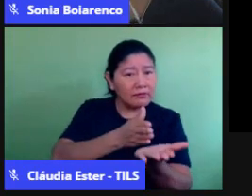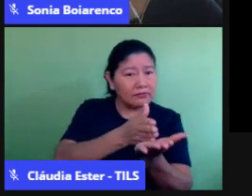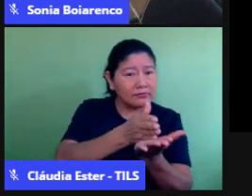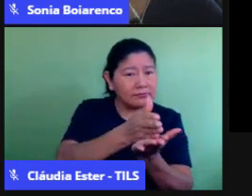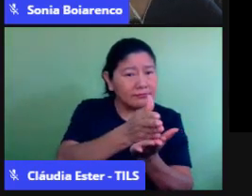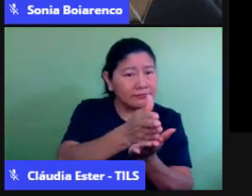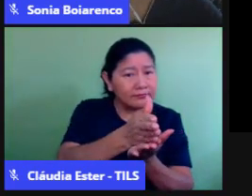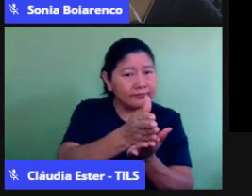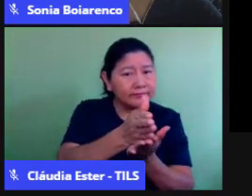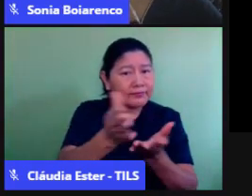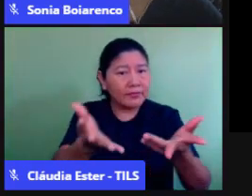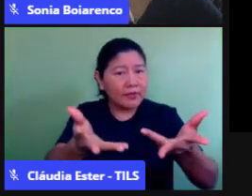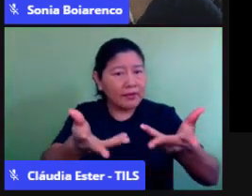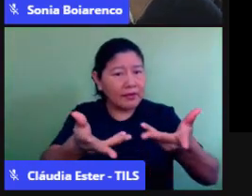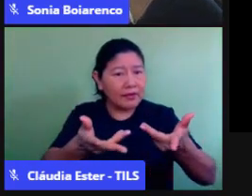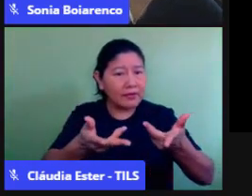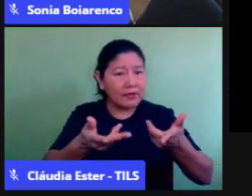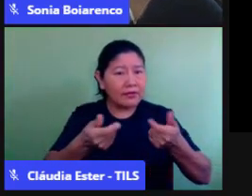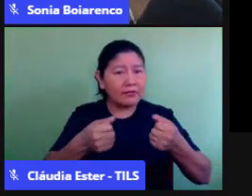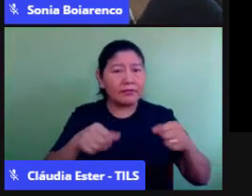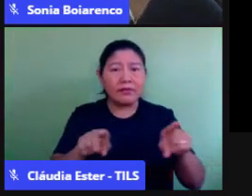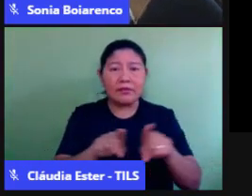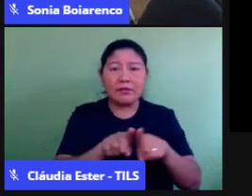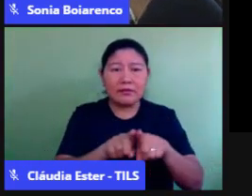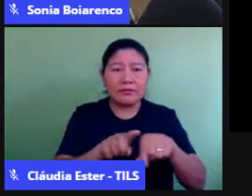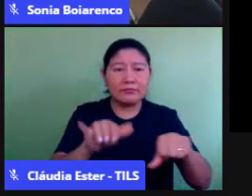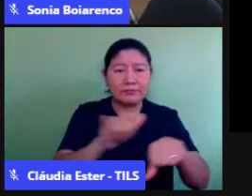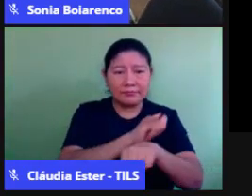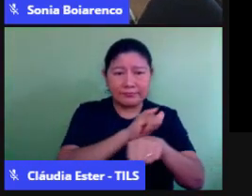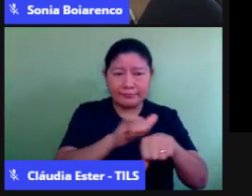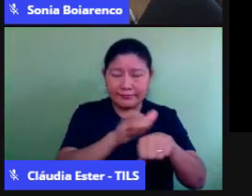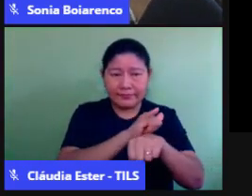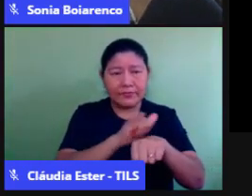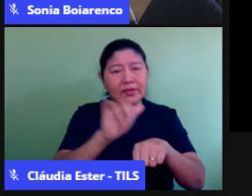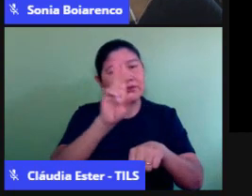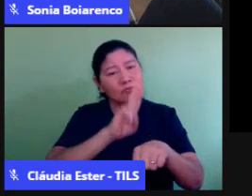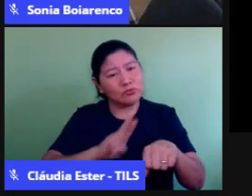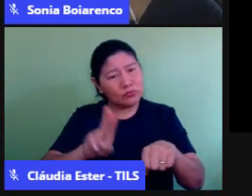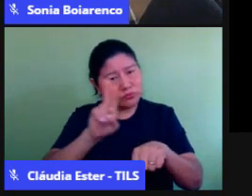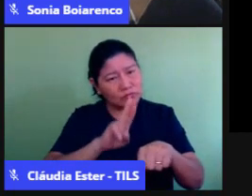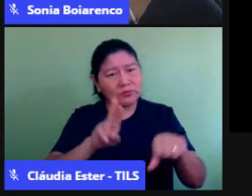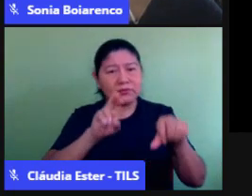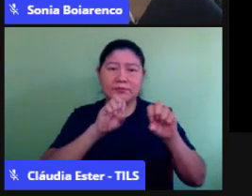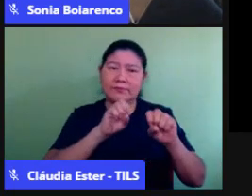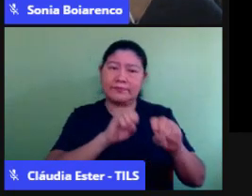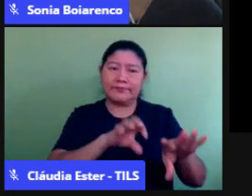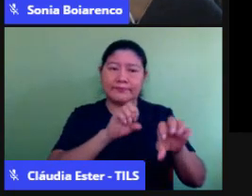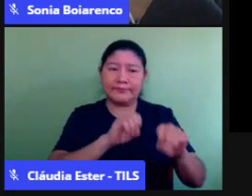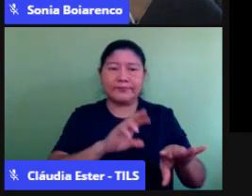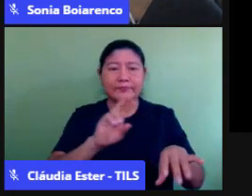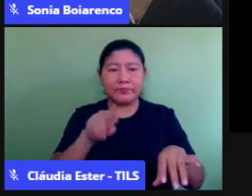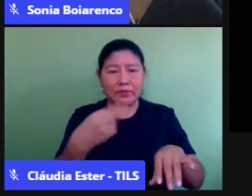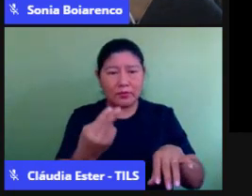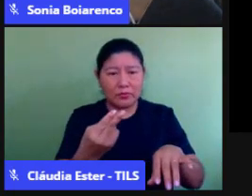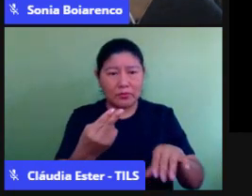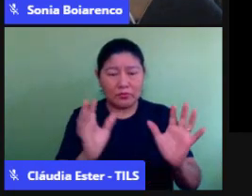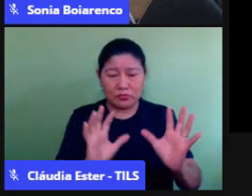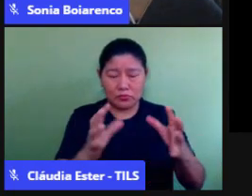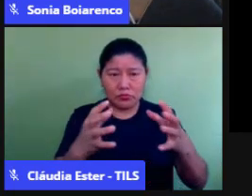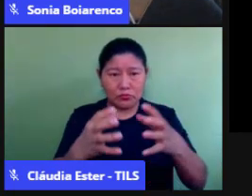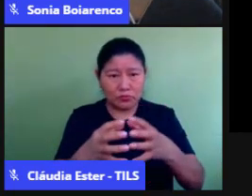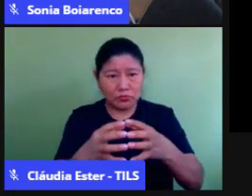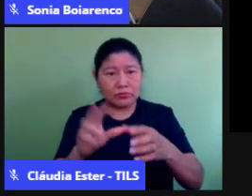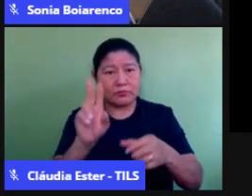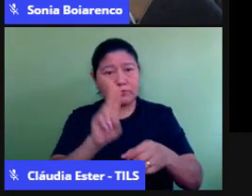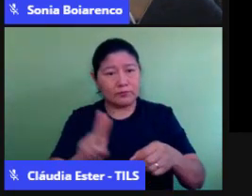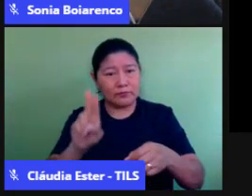de habilidades, né, de objetos de conhecimentos, que nós trabalhamos no quarto ano do ensino